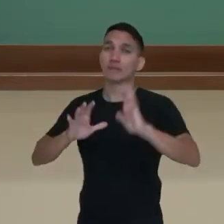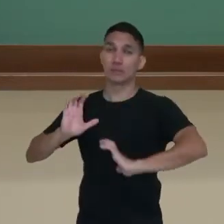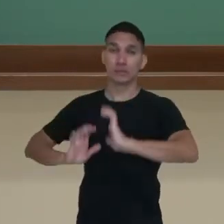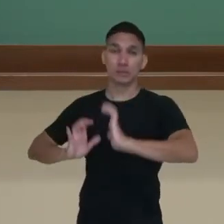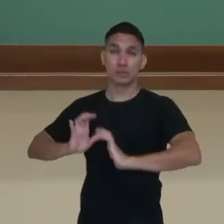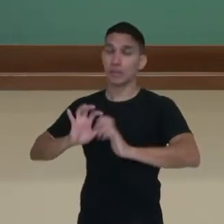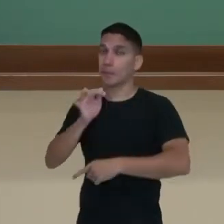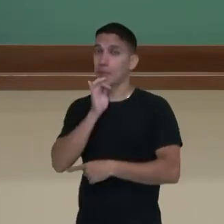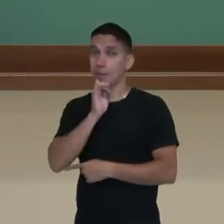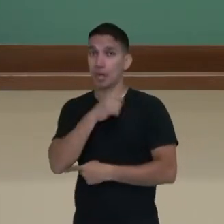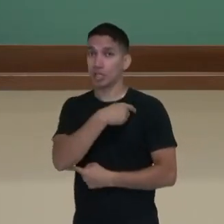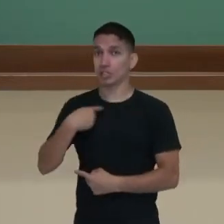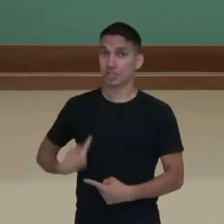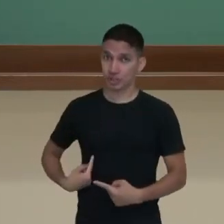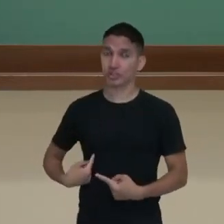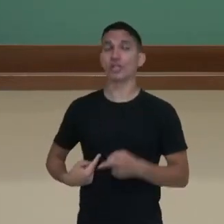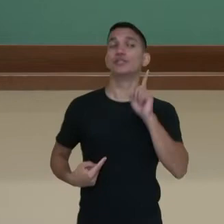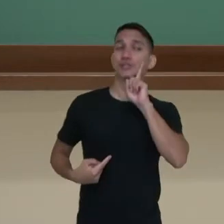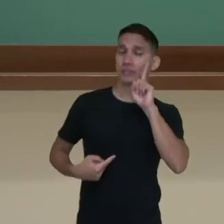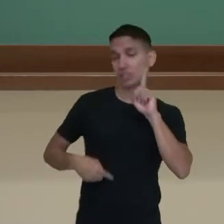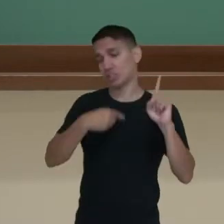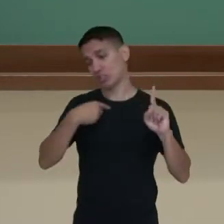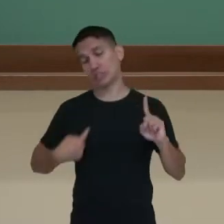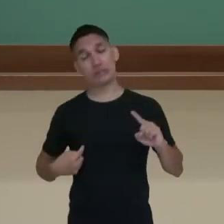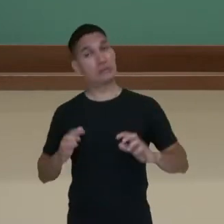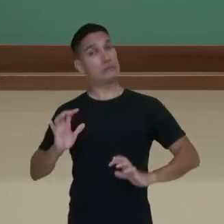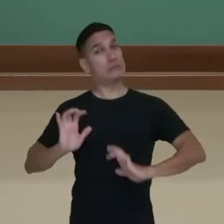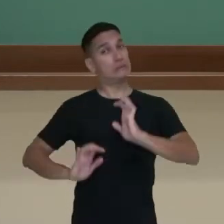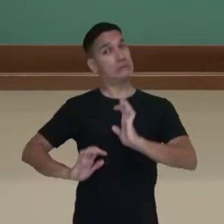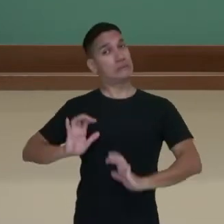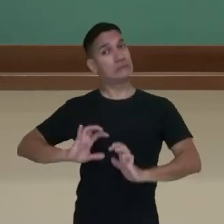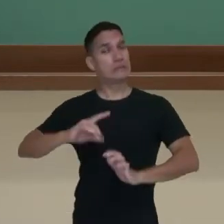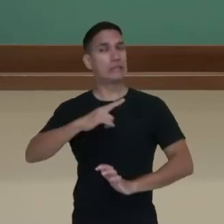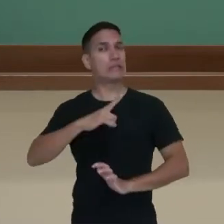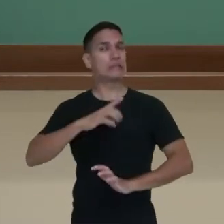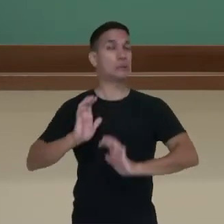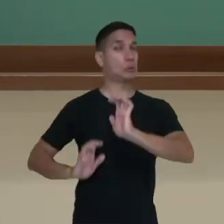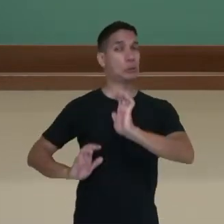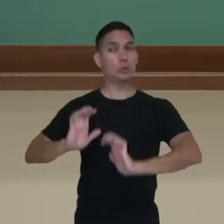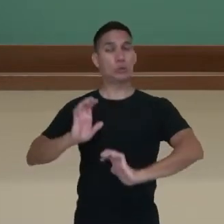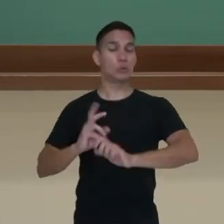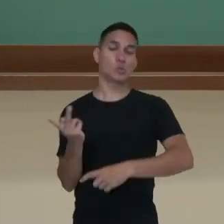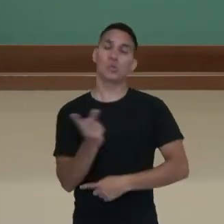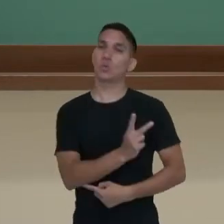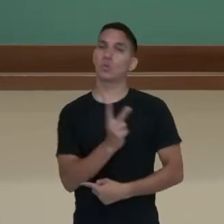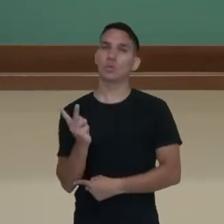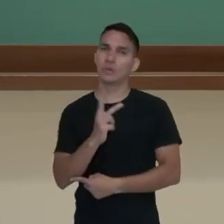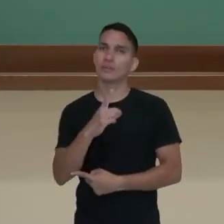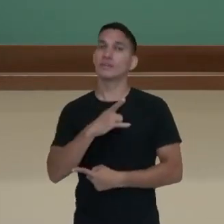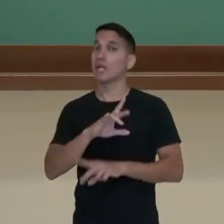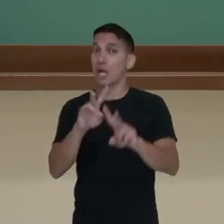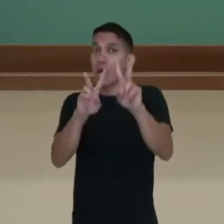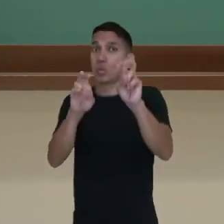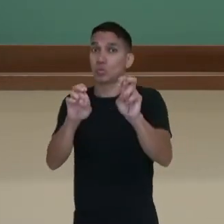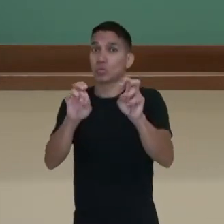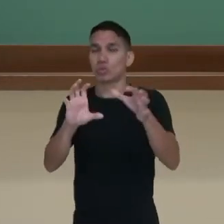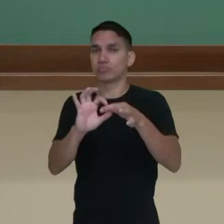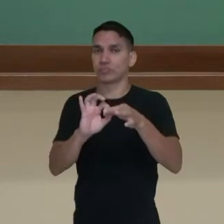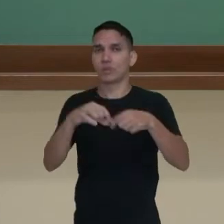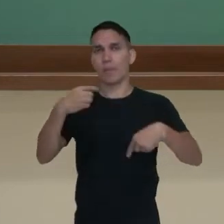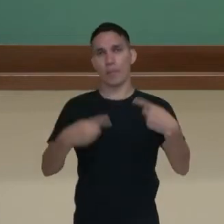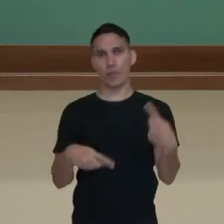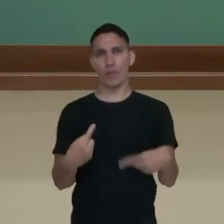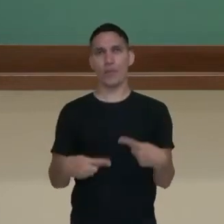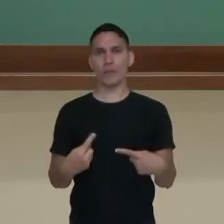com a China, entre Estados Unidos e China. Existe uma relação ali de conflito, né, nessa parte